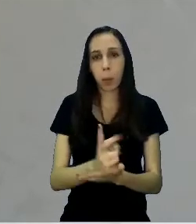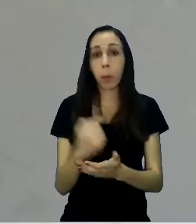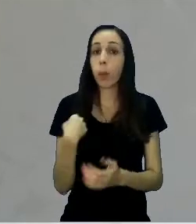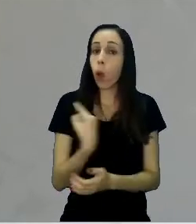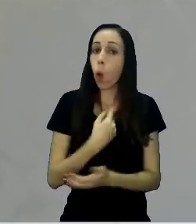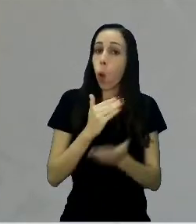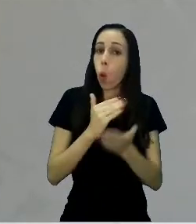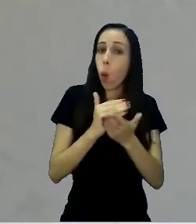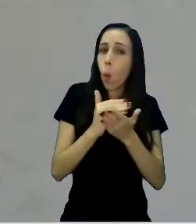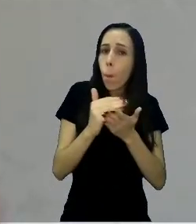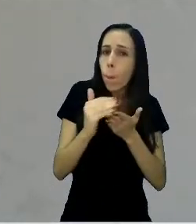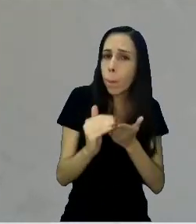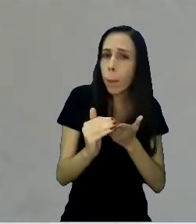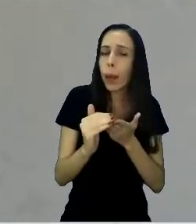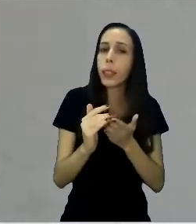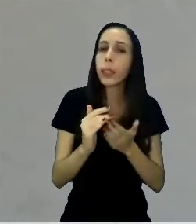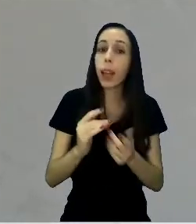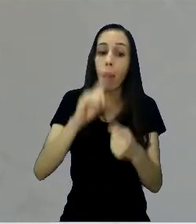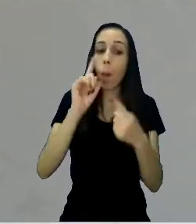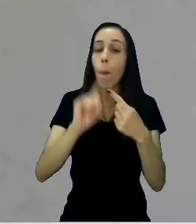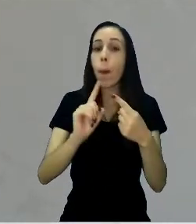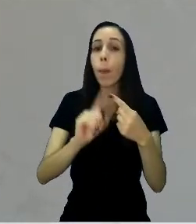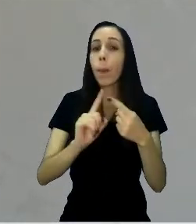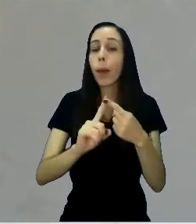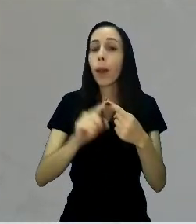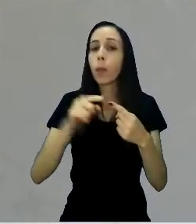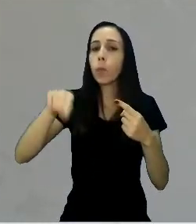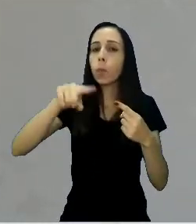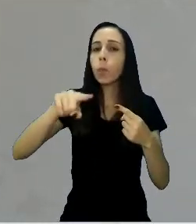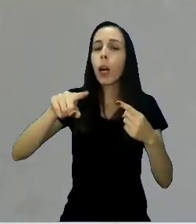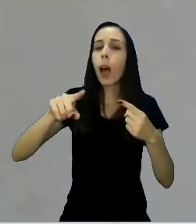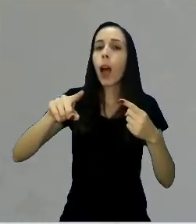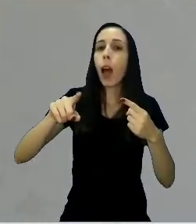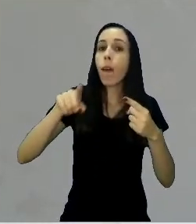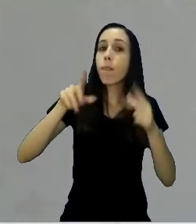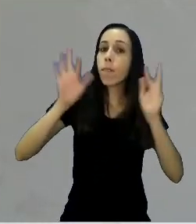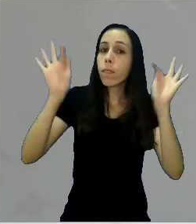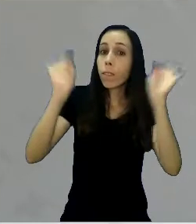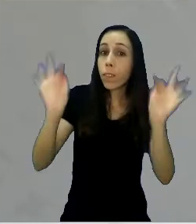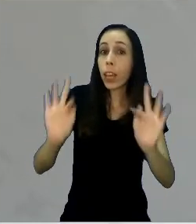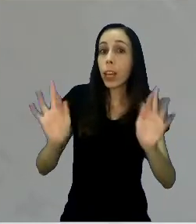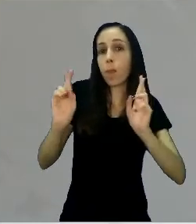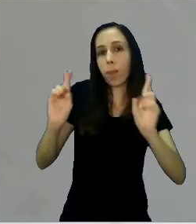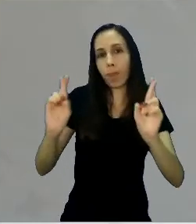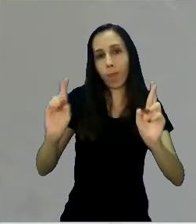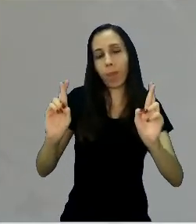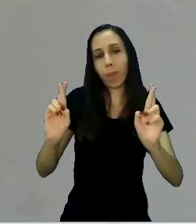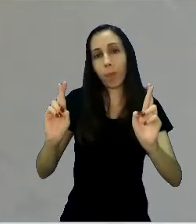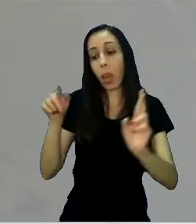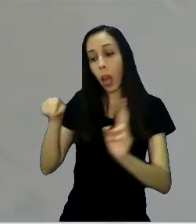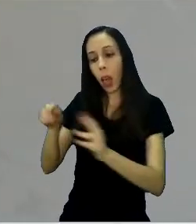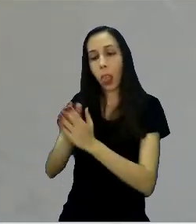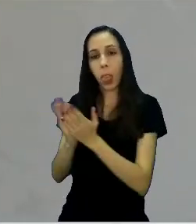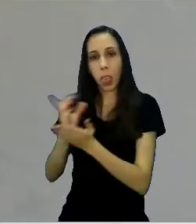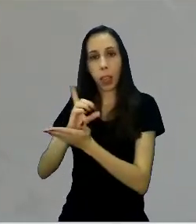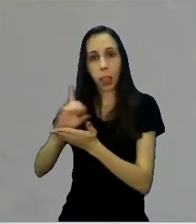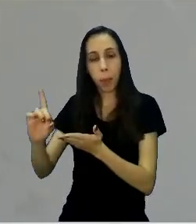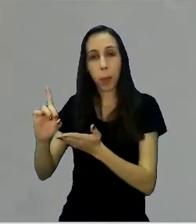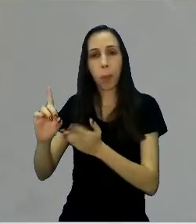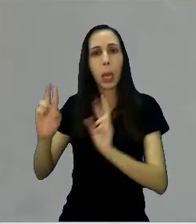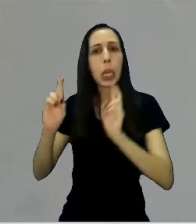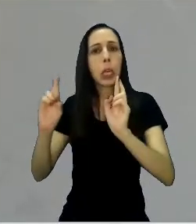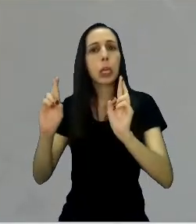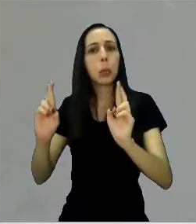oração. E nós vamos começar com a primeira delas, que é sede alegres na esperança.